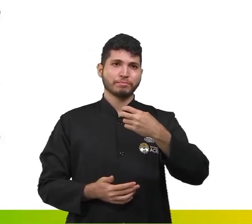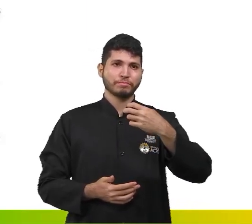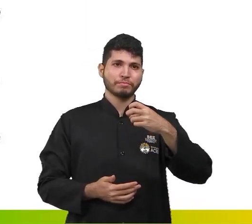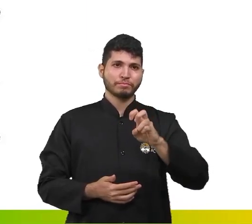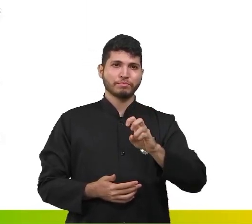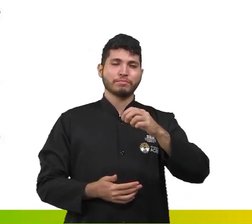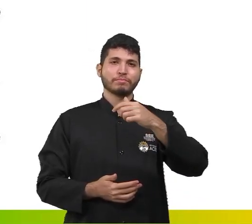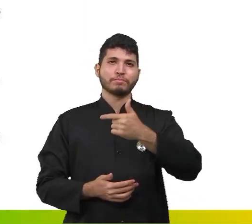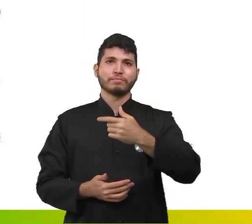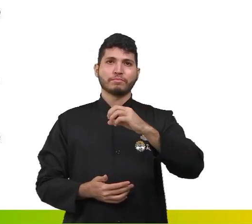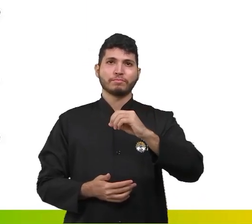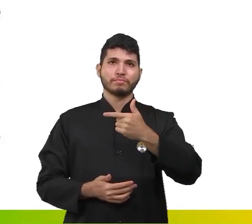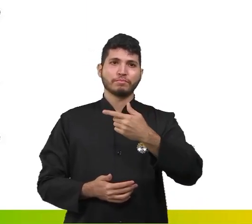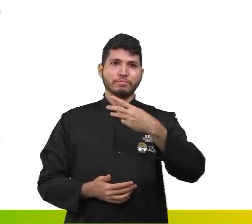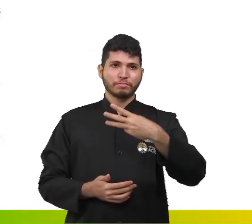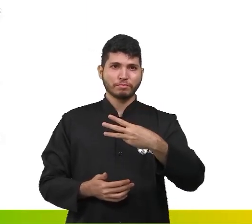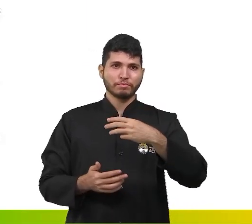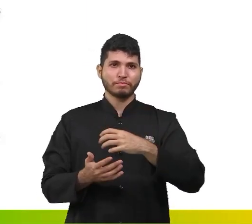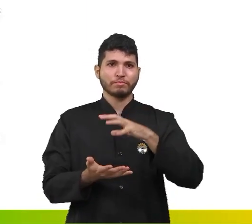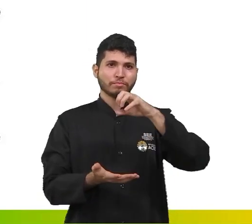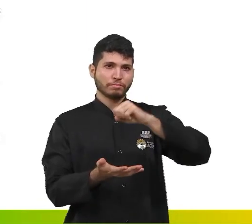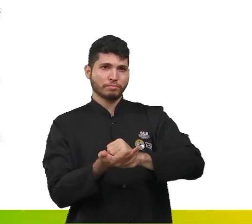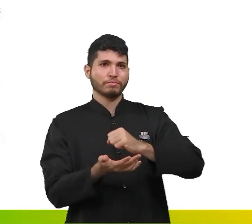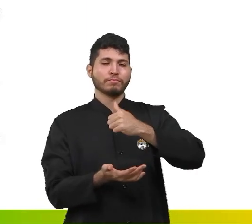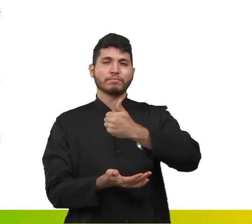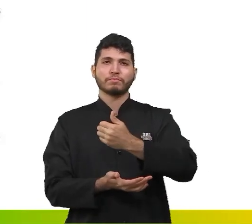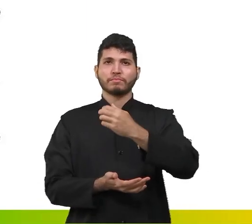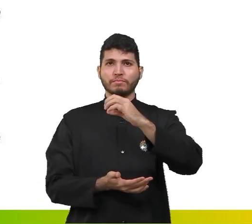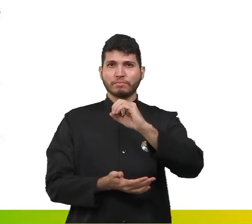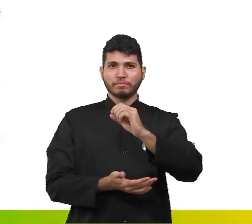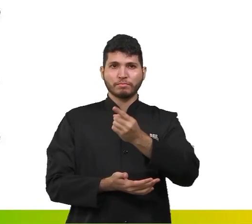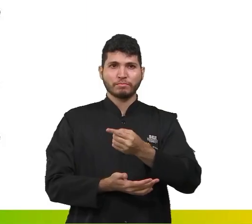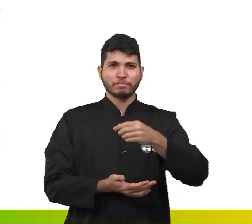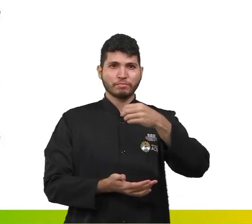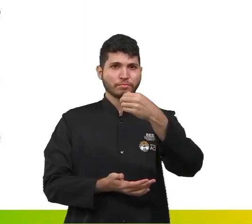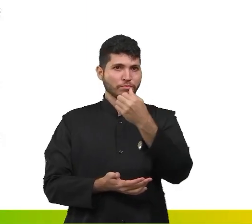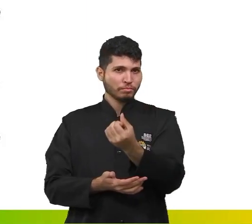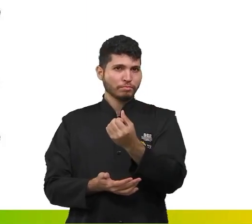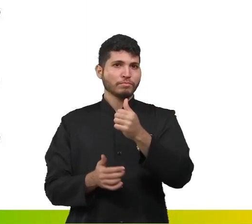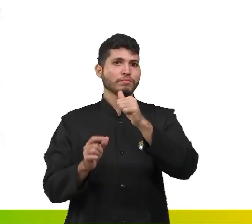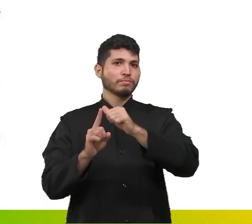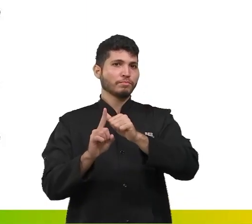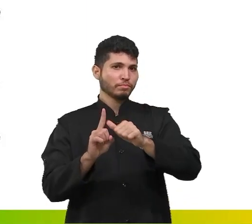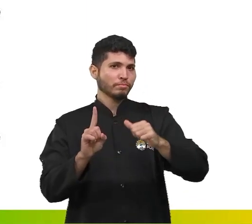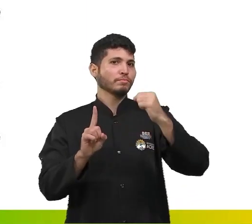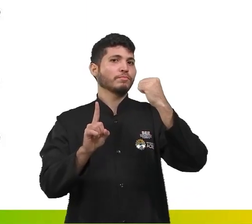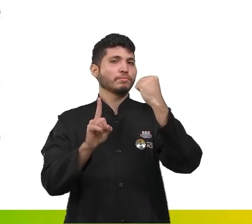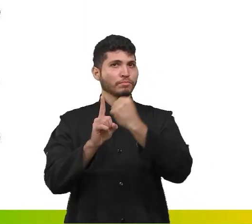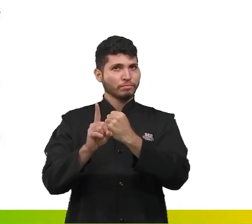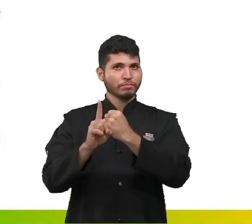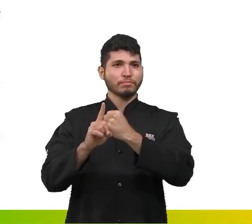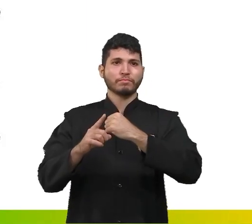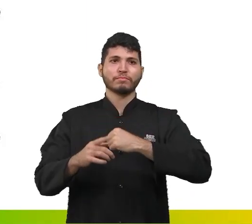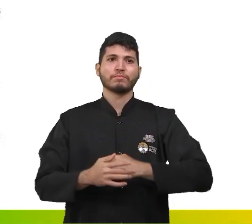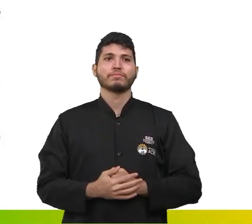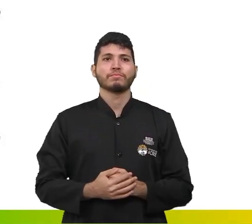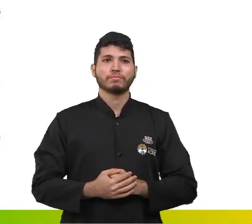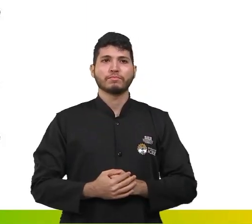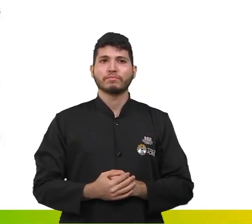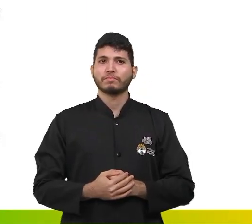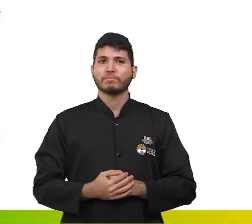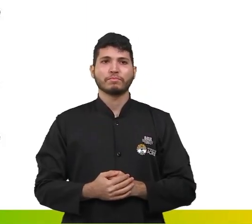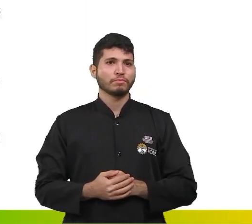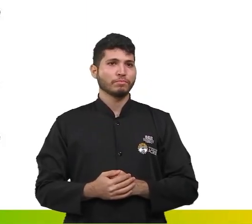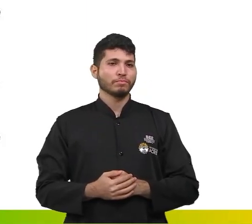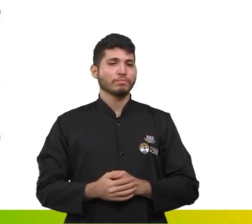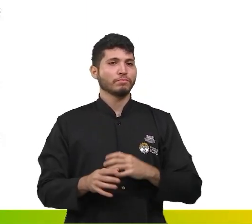foram registrados 10,6 mil feminicídios no Brasil. Segundo, ao